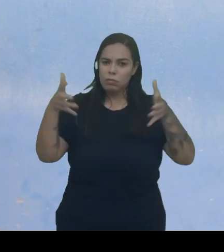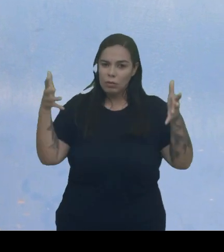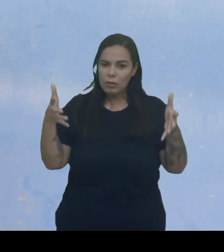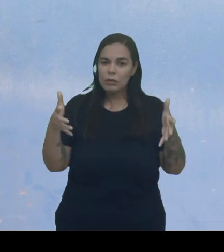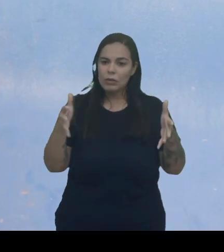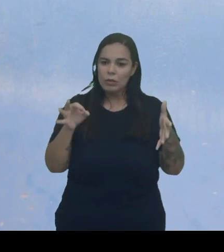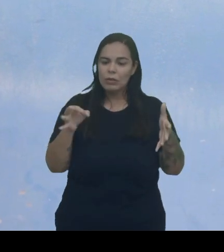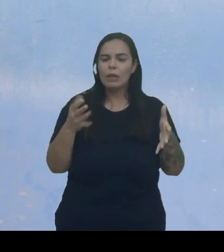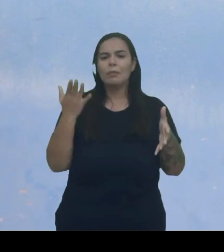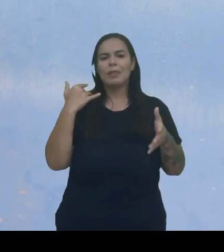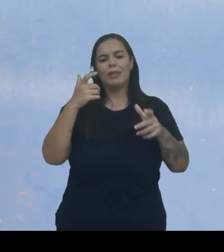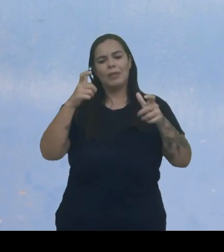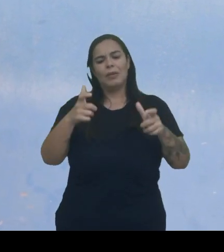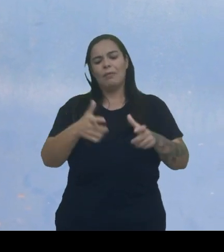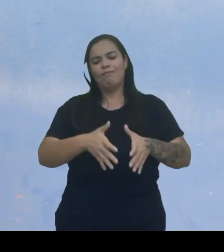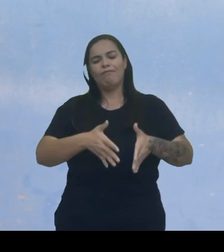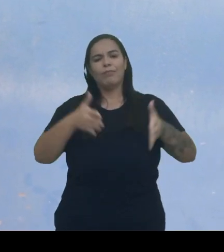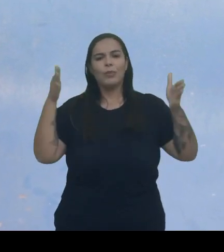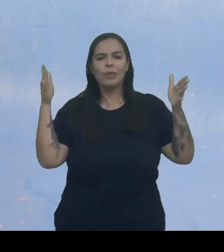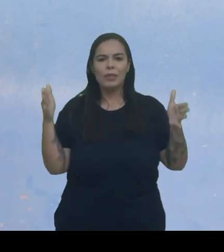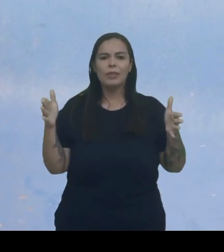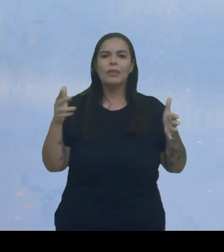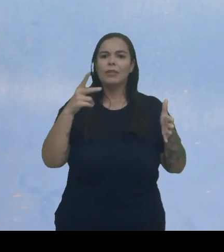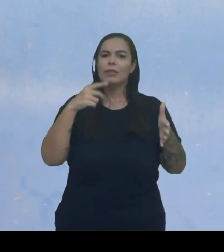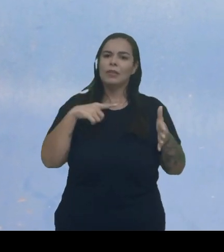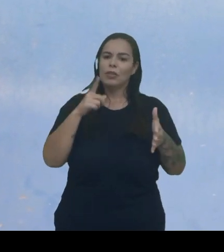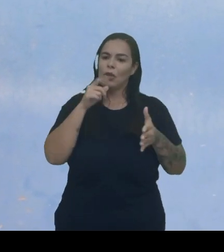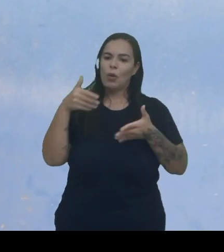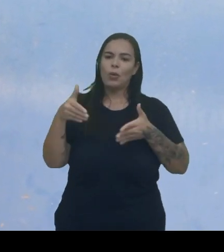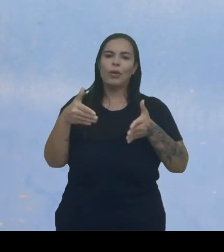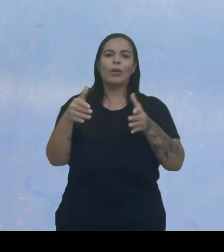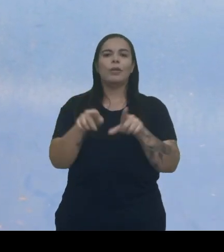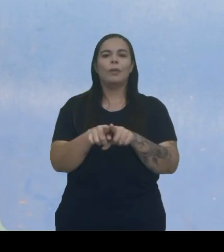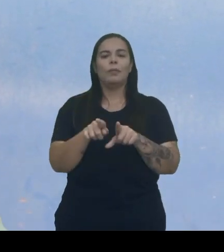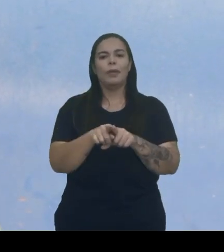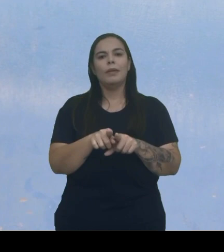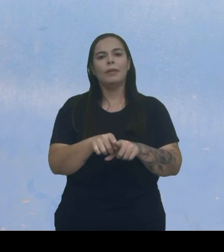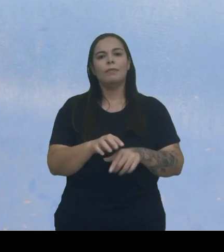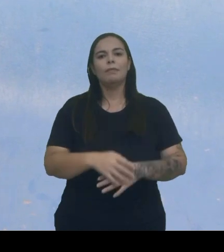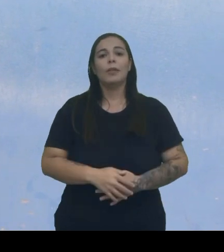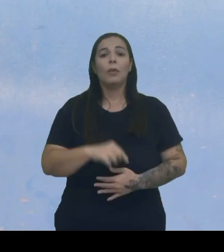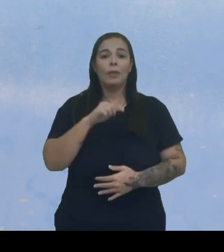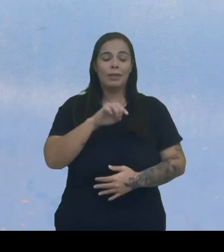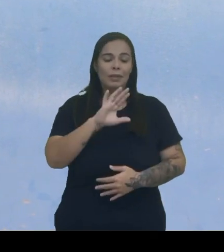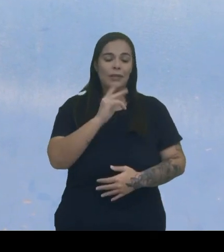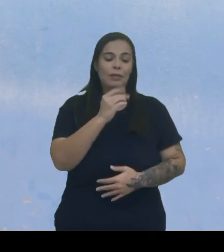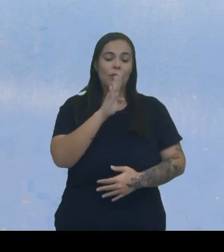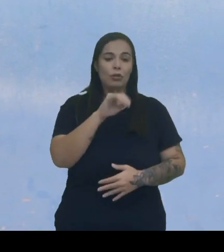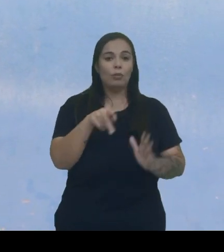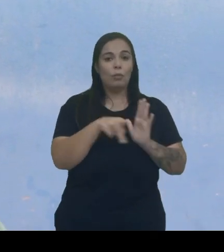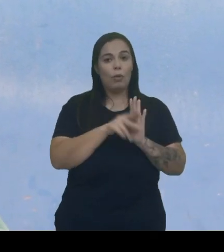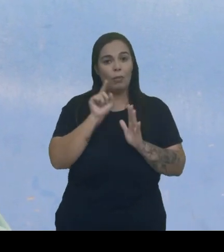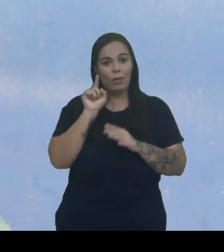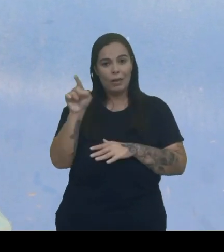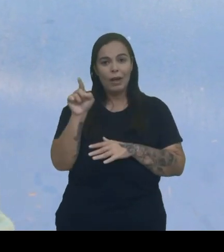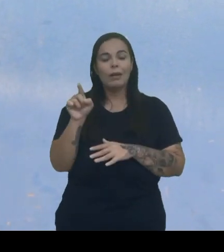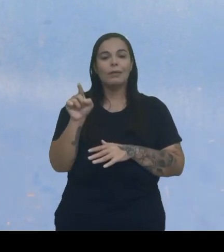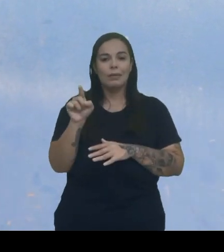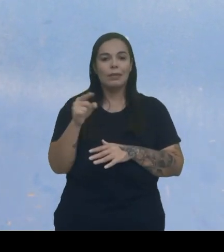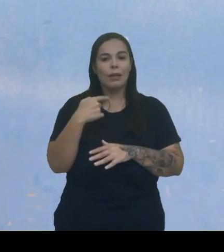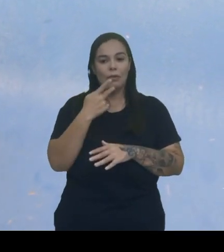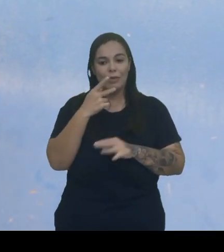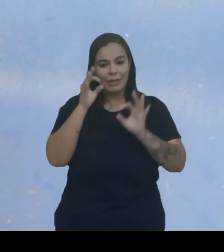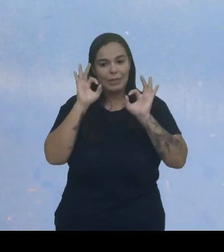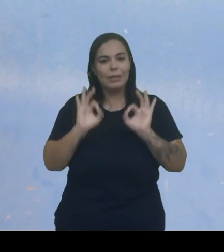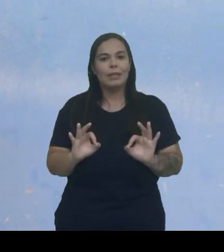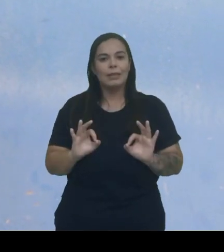a Aquilo ali era grande. Entendeu? Passava um rio ali. Isso, exatamente aqui. Esse chumbo aqui é de lá. Eu digo pra você de certeza que eu